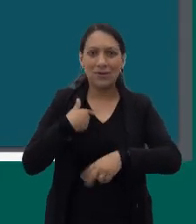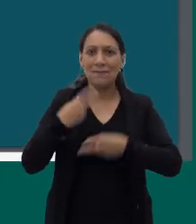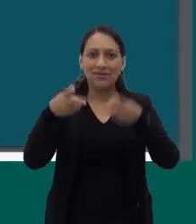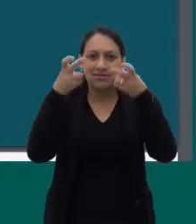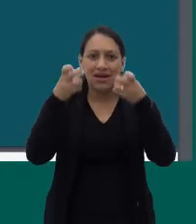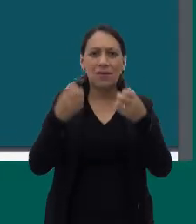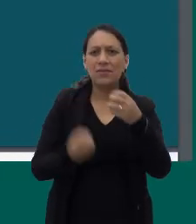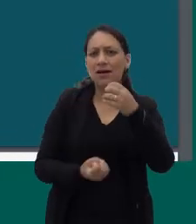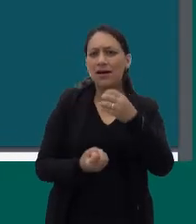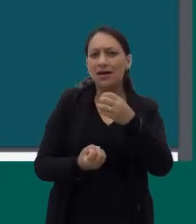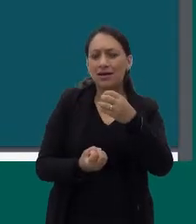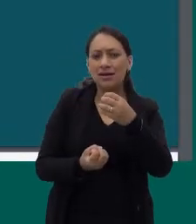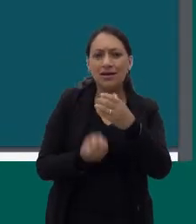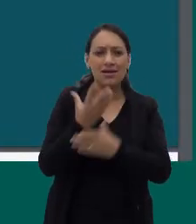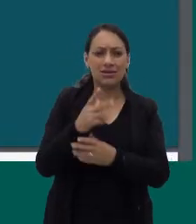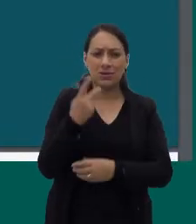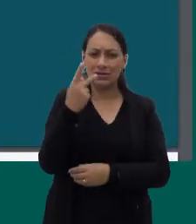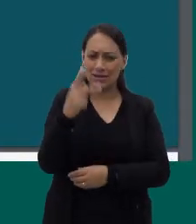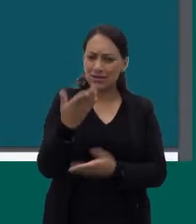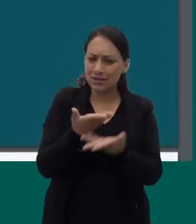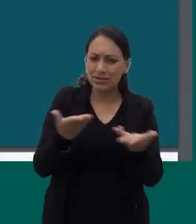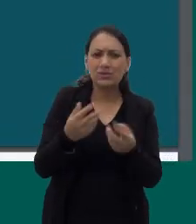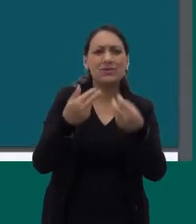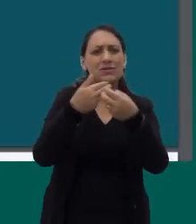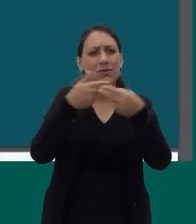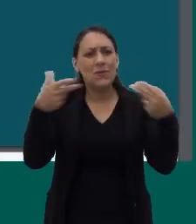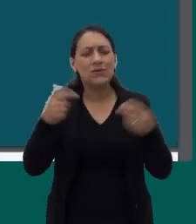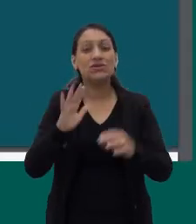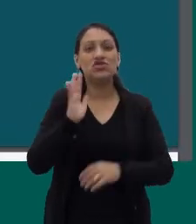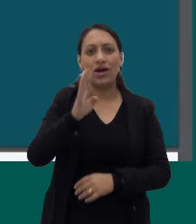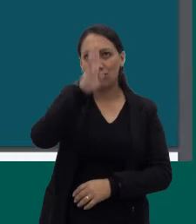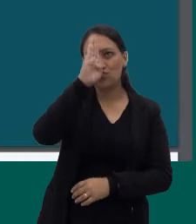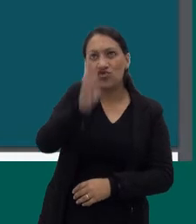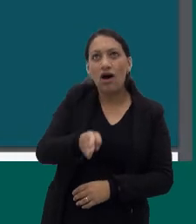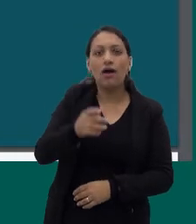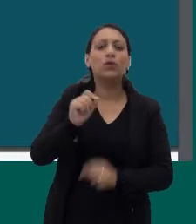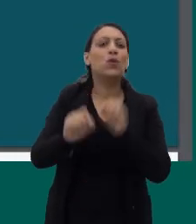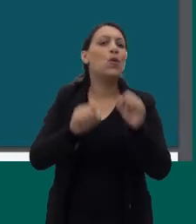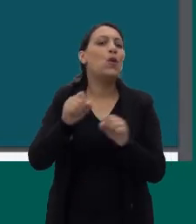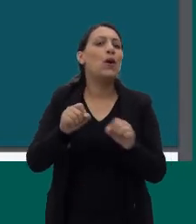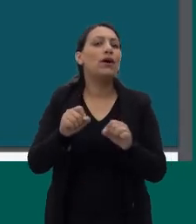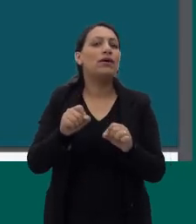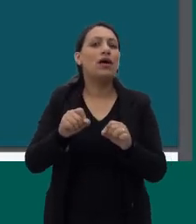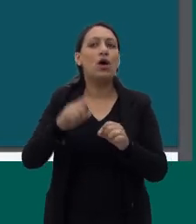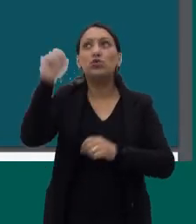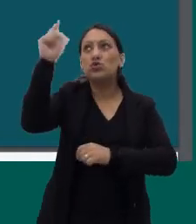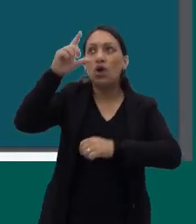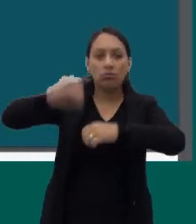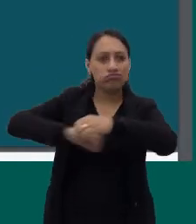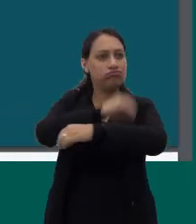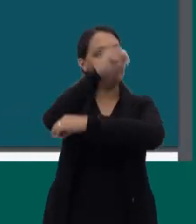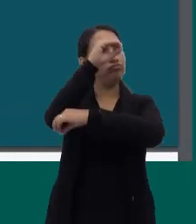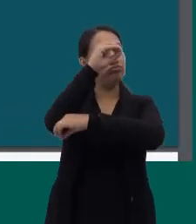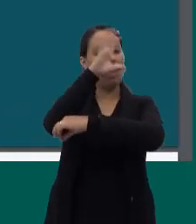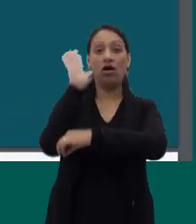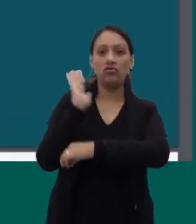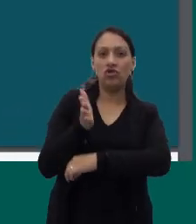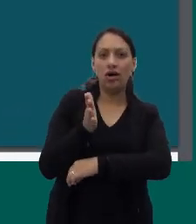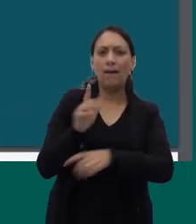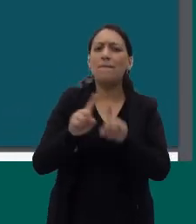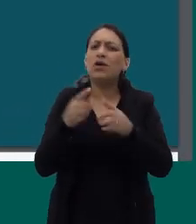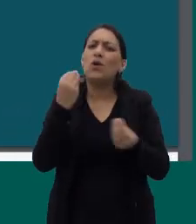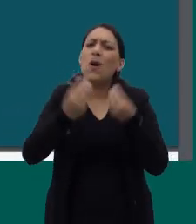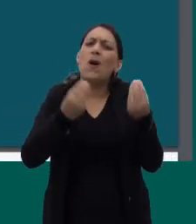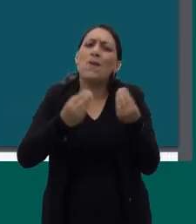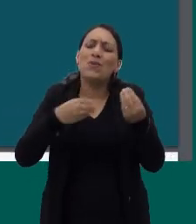cores. A gente vai direto para o tempo de concluir, direto com o sol já posto. Bom, mas o que tem nesse processo, né? O que ocorre ali?